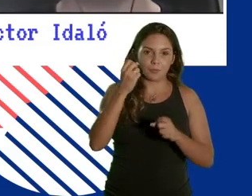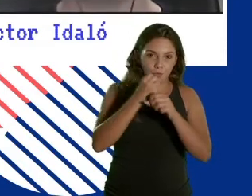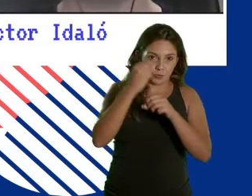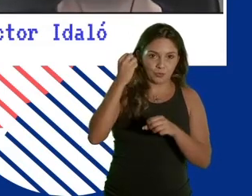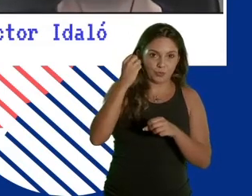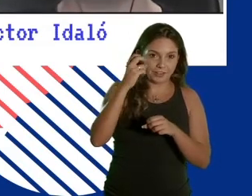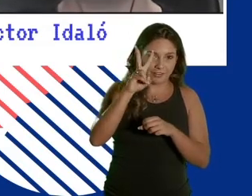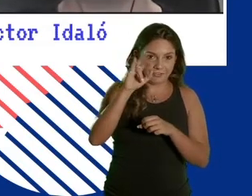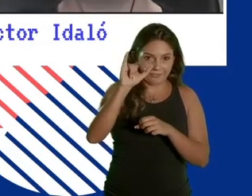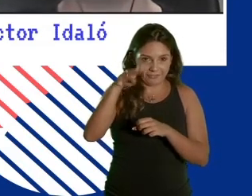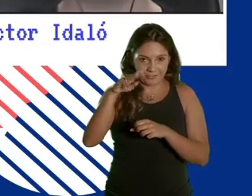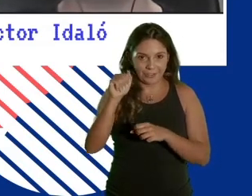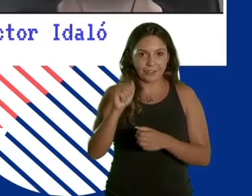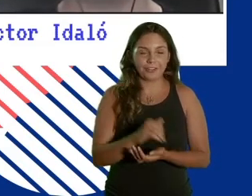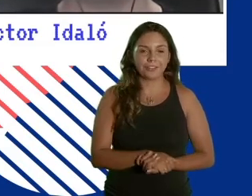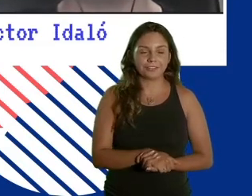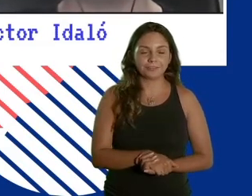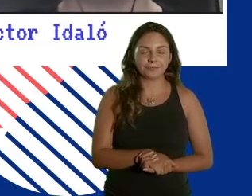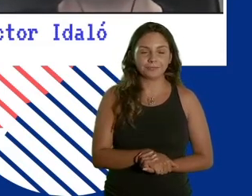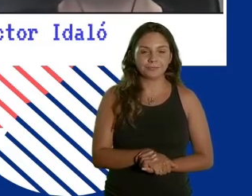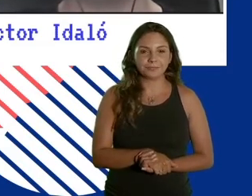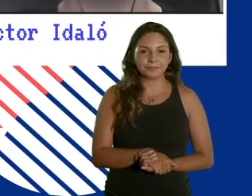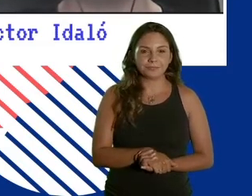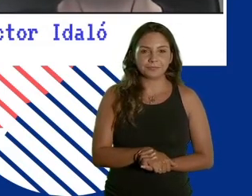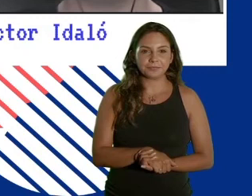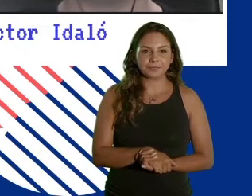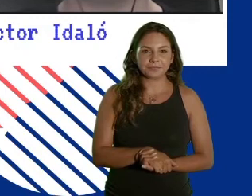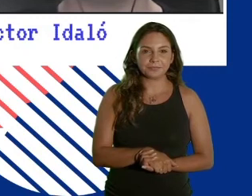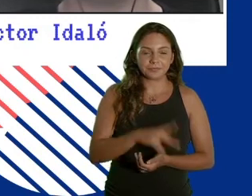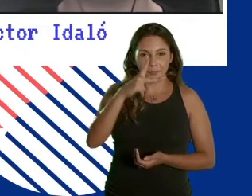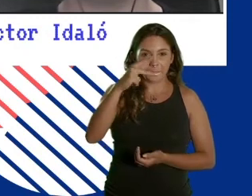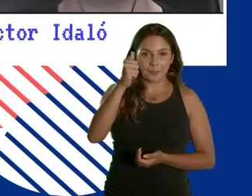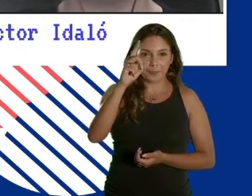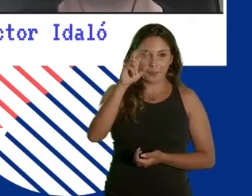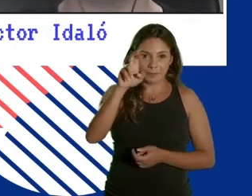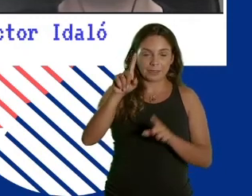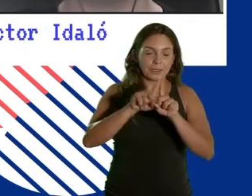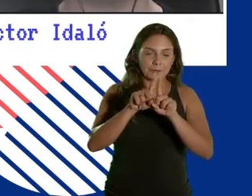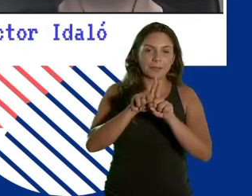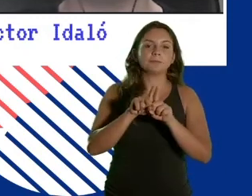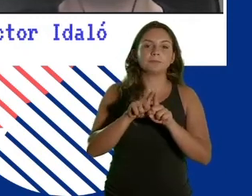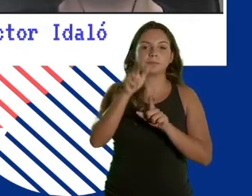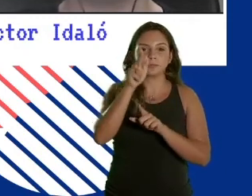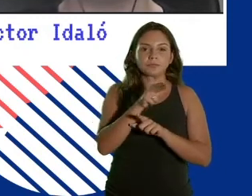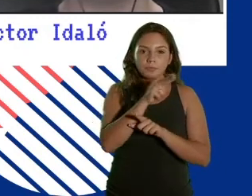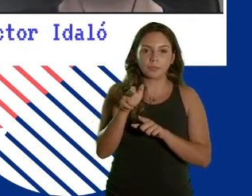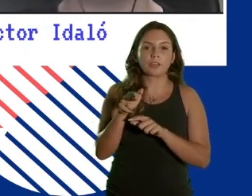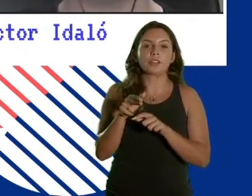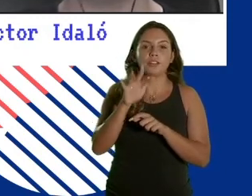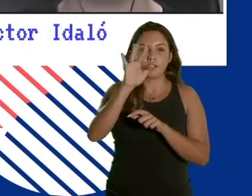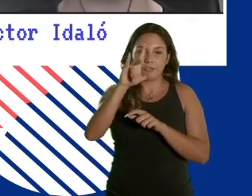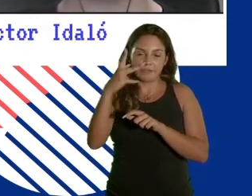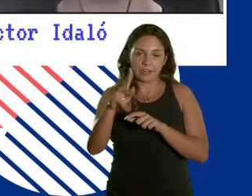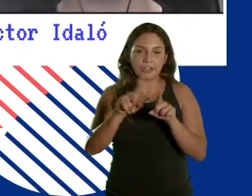senhora Vilma. A Vanessa Oliveira mandou. Agora o Padre Jovandir, que também está conosco, autor, presente no Fleiraxá